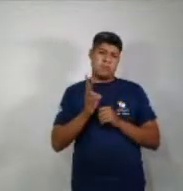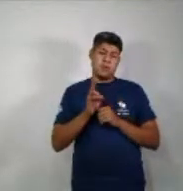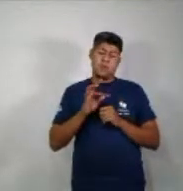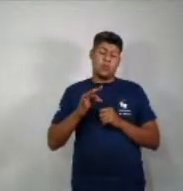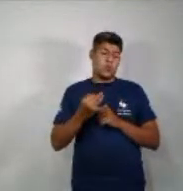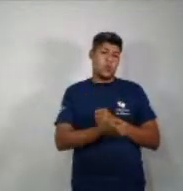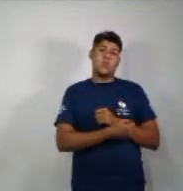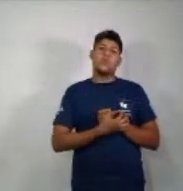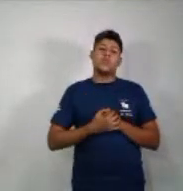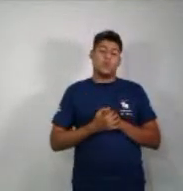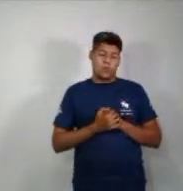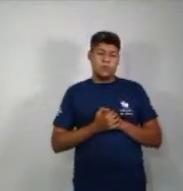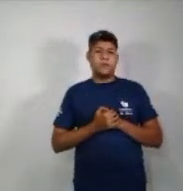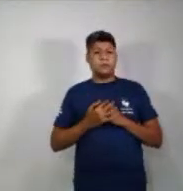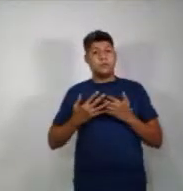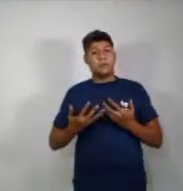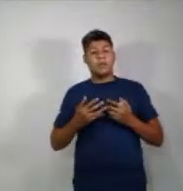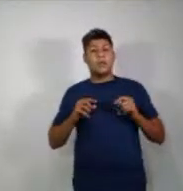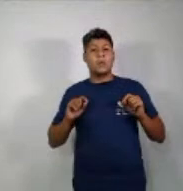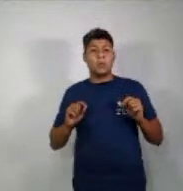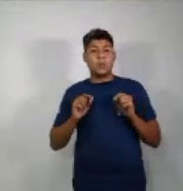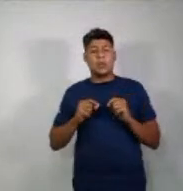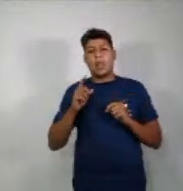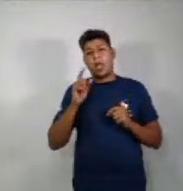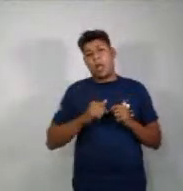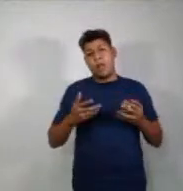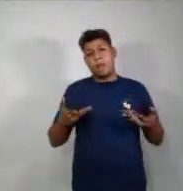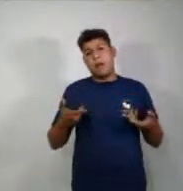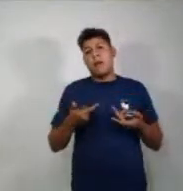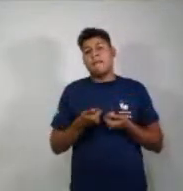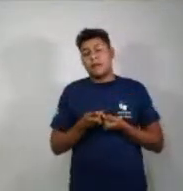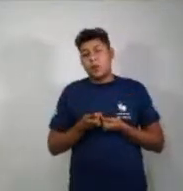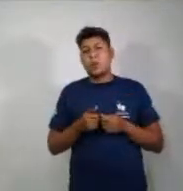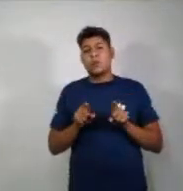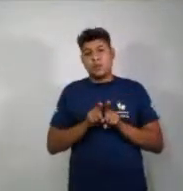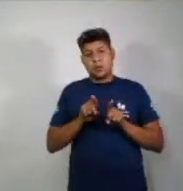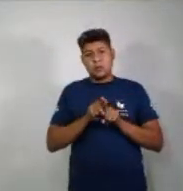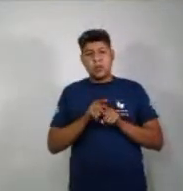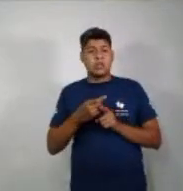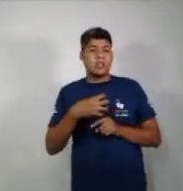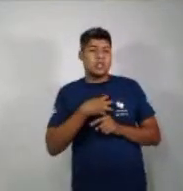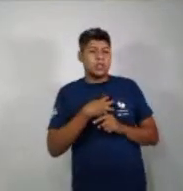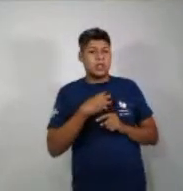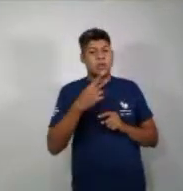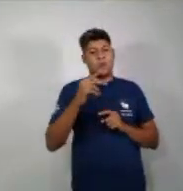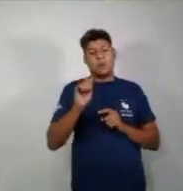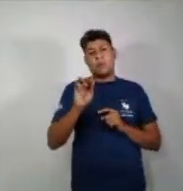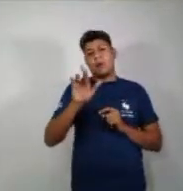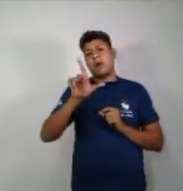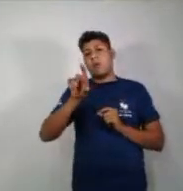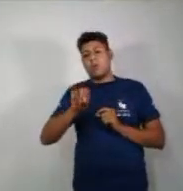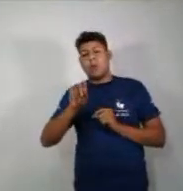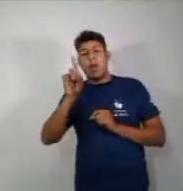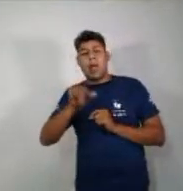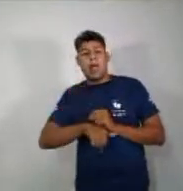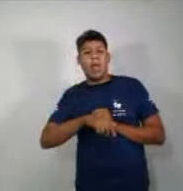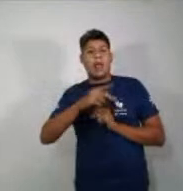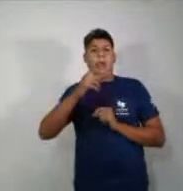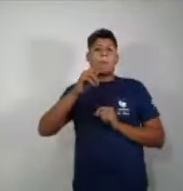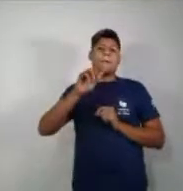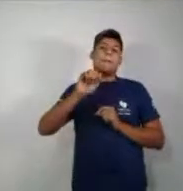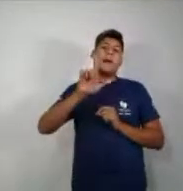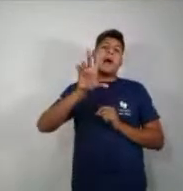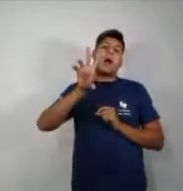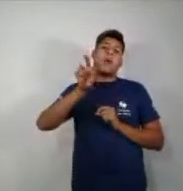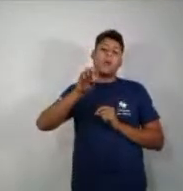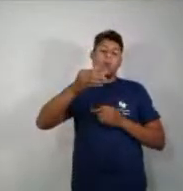sobretudo. Então, isso é muito generoso também, eu acho que não. No estilo do Paulo Rony, porque ele não é nem um pouco, que a gente diria, nem um pouco